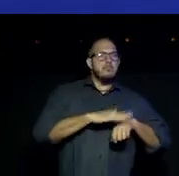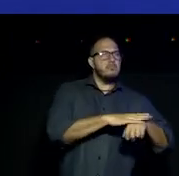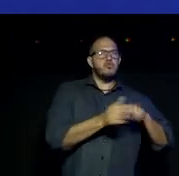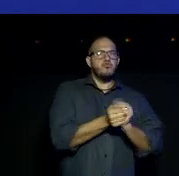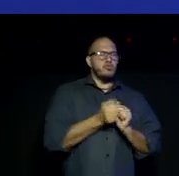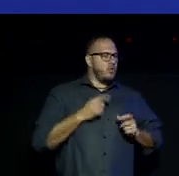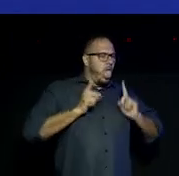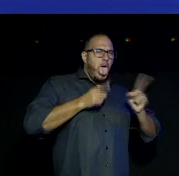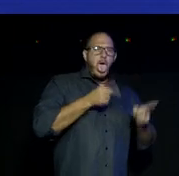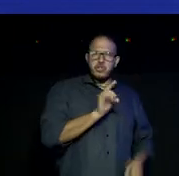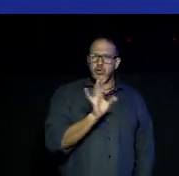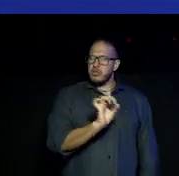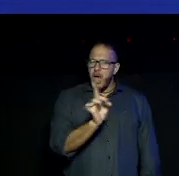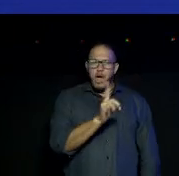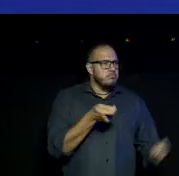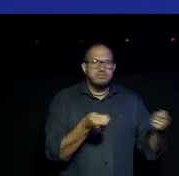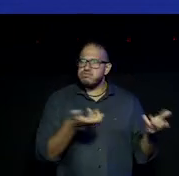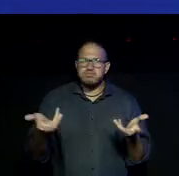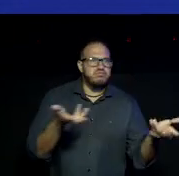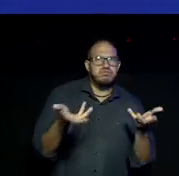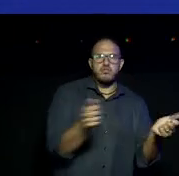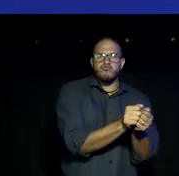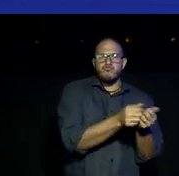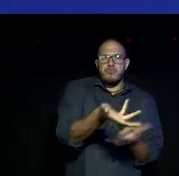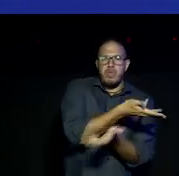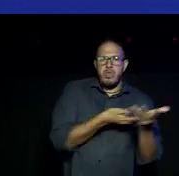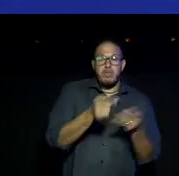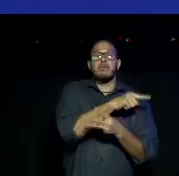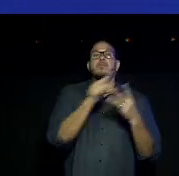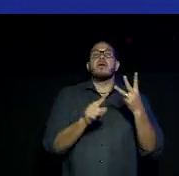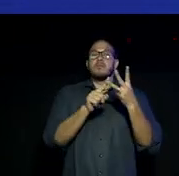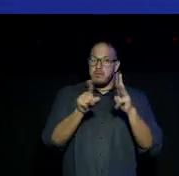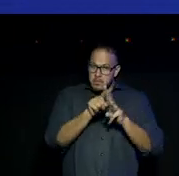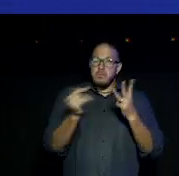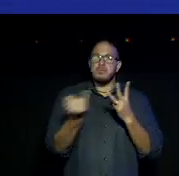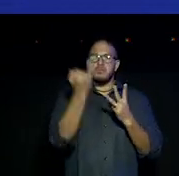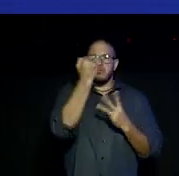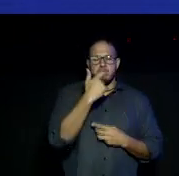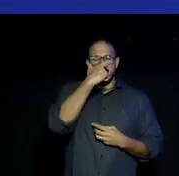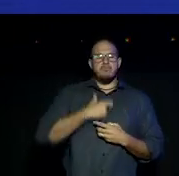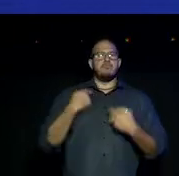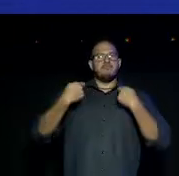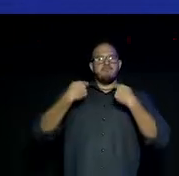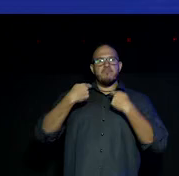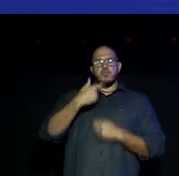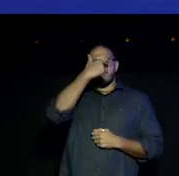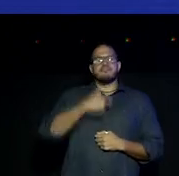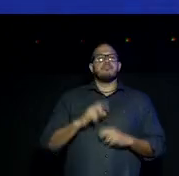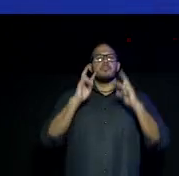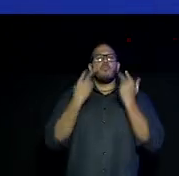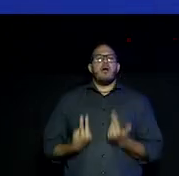junto. E em terceiro lugar, mas não menos importante, você tem que ter autoridade humana.